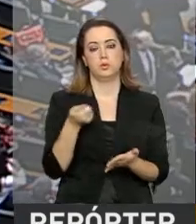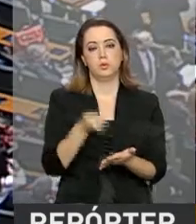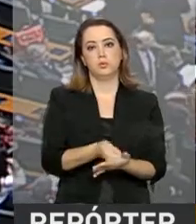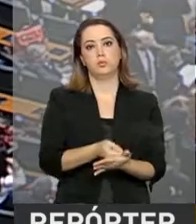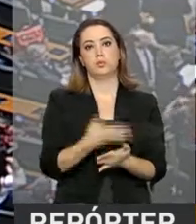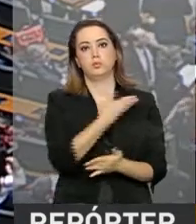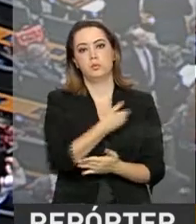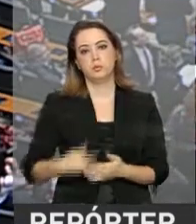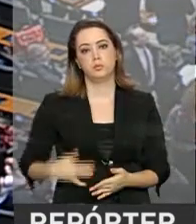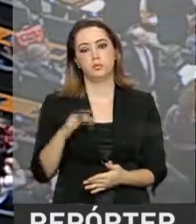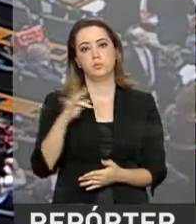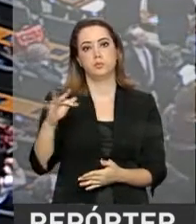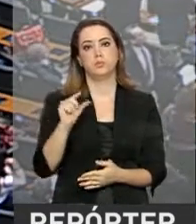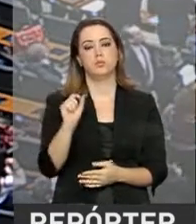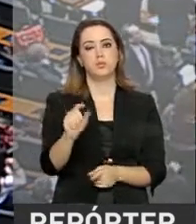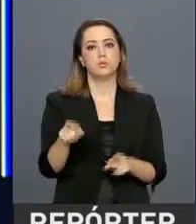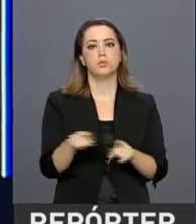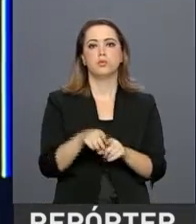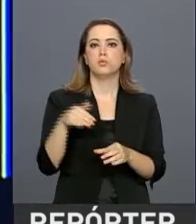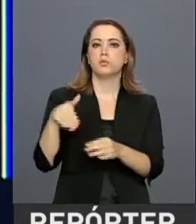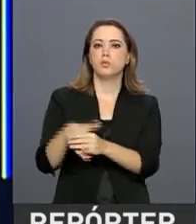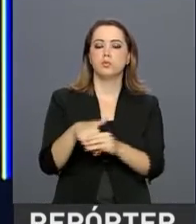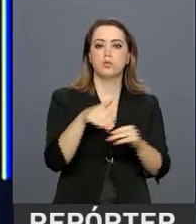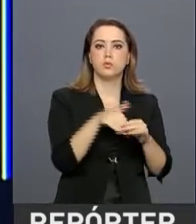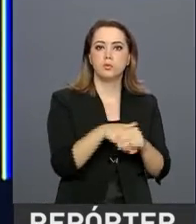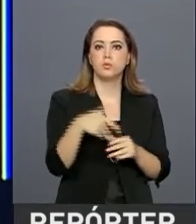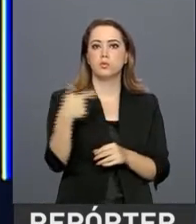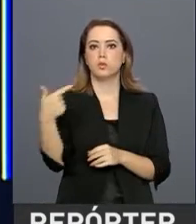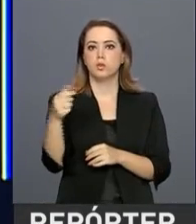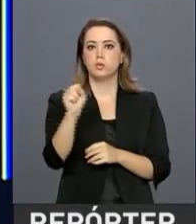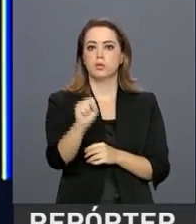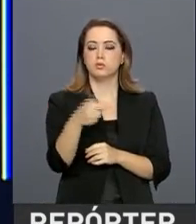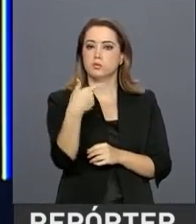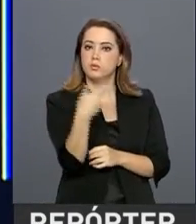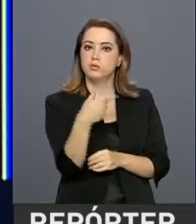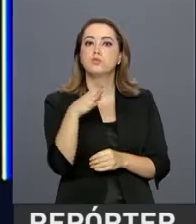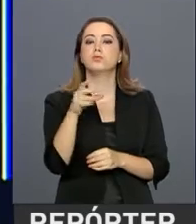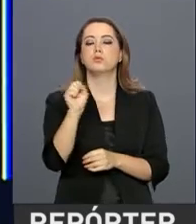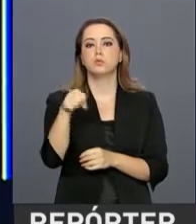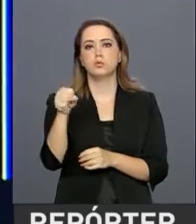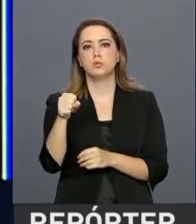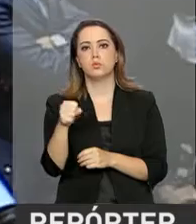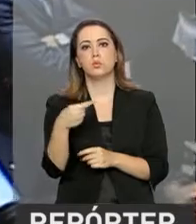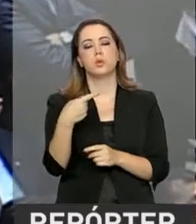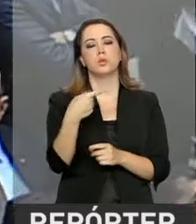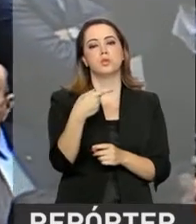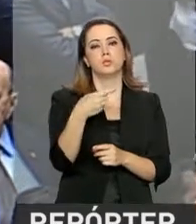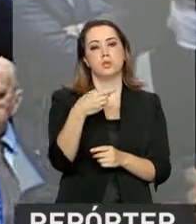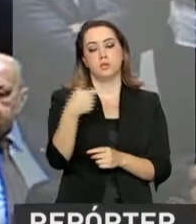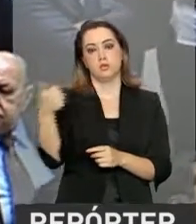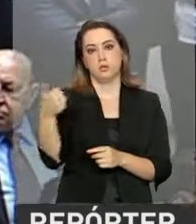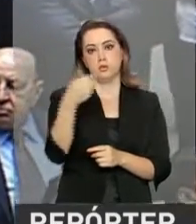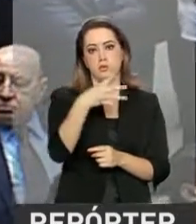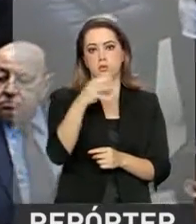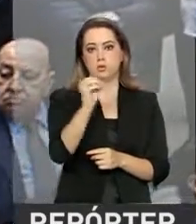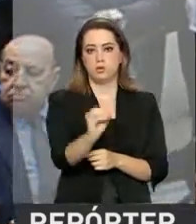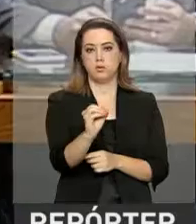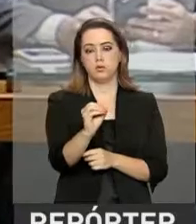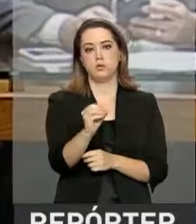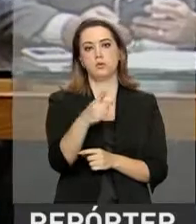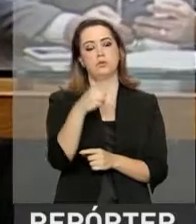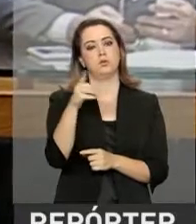a votação ocorreu na madrugada de hoje com 282 votos a favor e 145 contra entre as contrapartidas